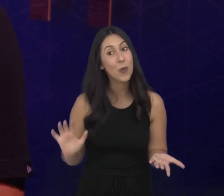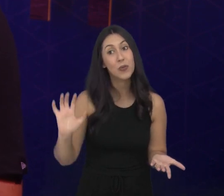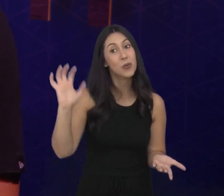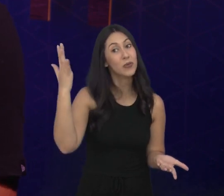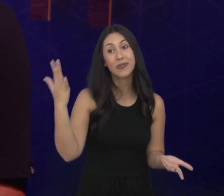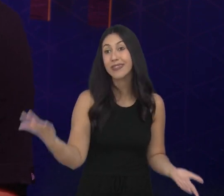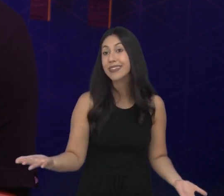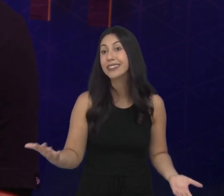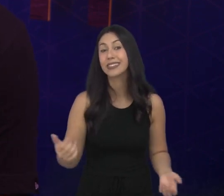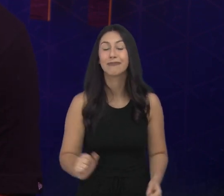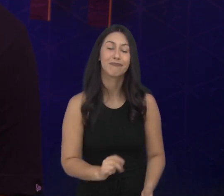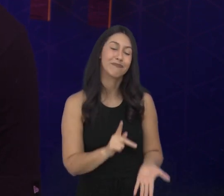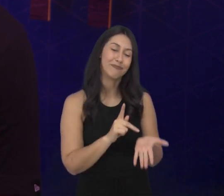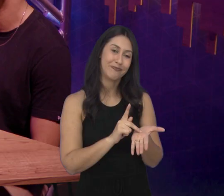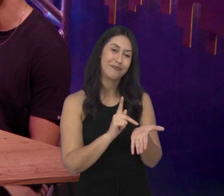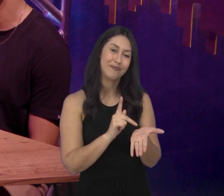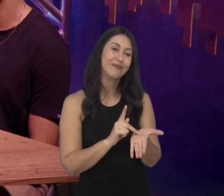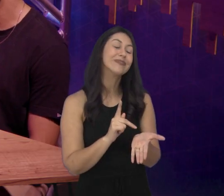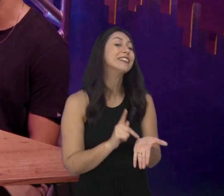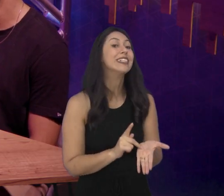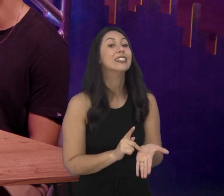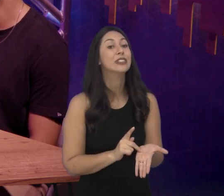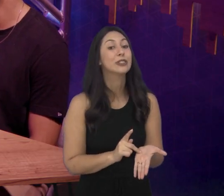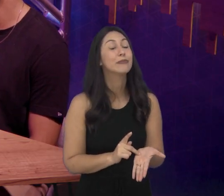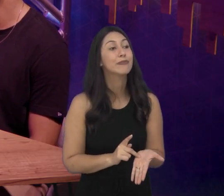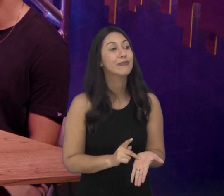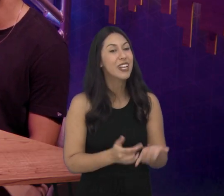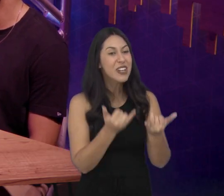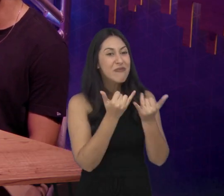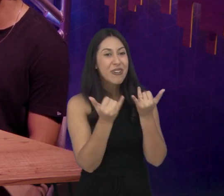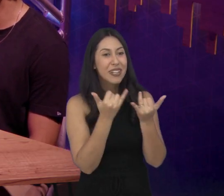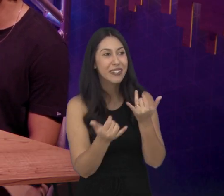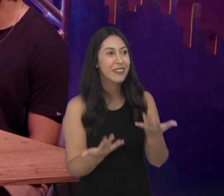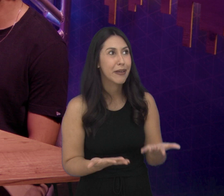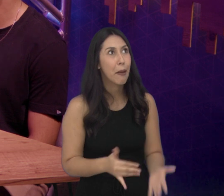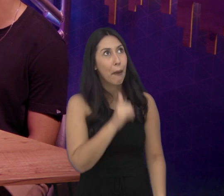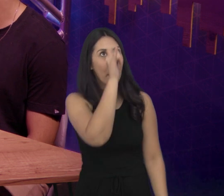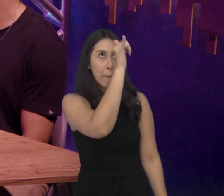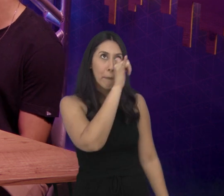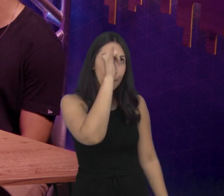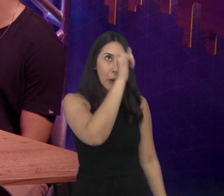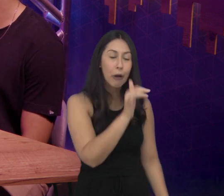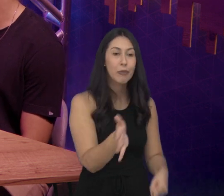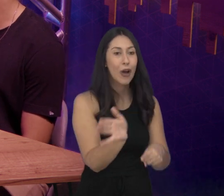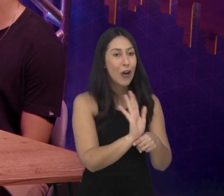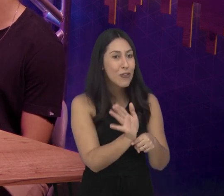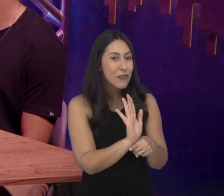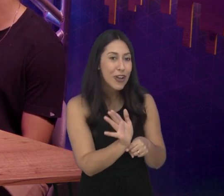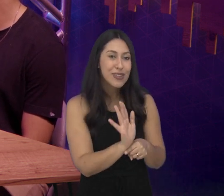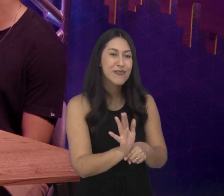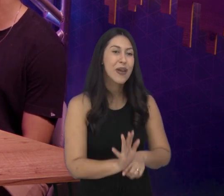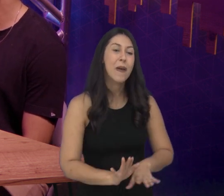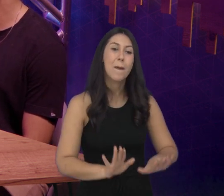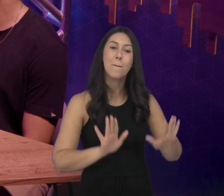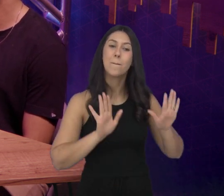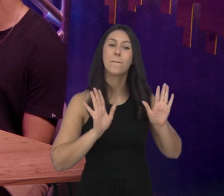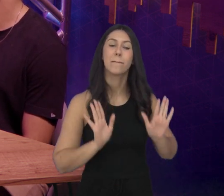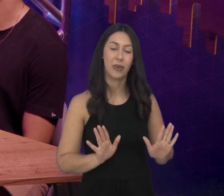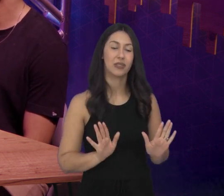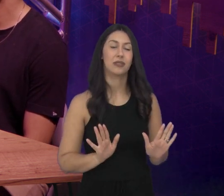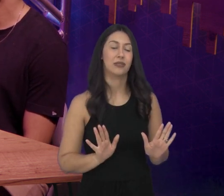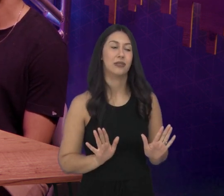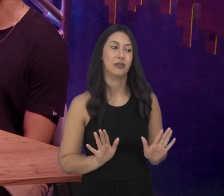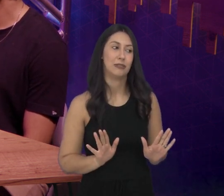das frustrações dos 30 anos. Verdade, Samu. E parece bobo, né, a gente falar de Repente 30 para falar dessa